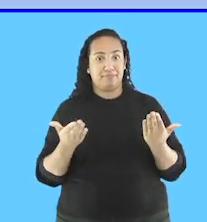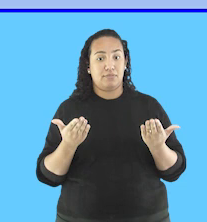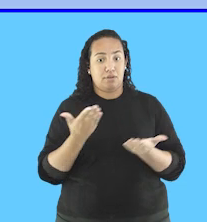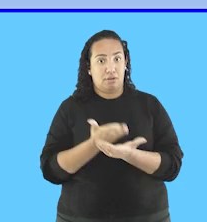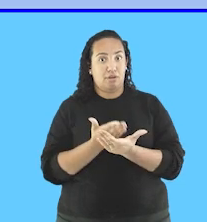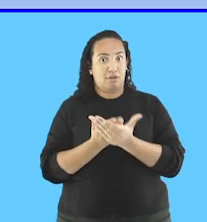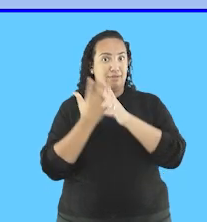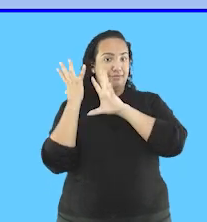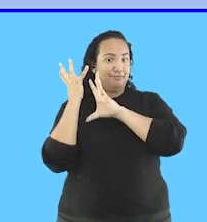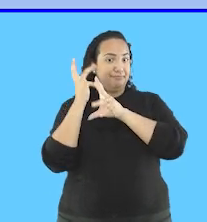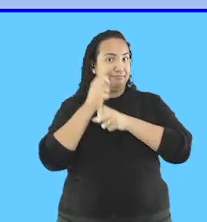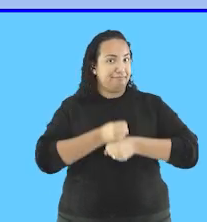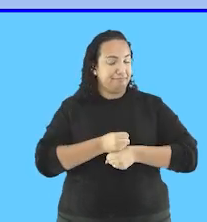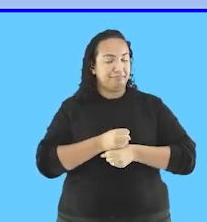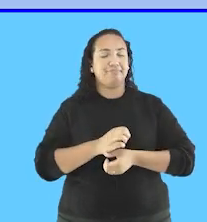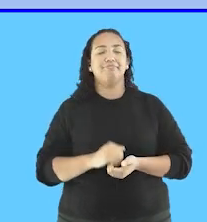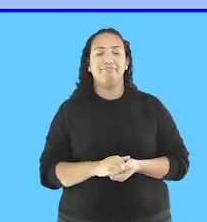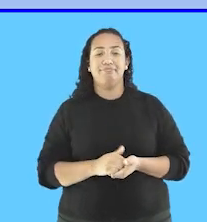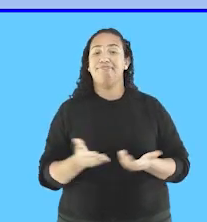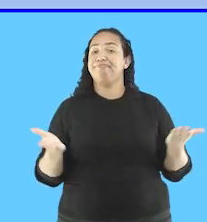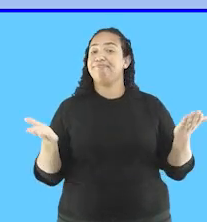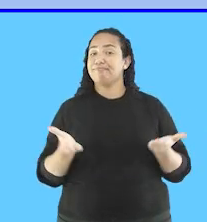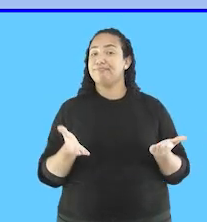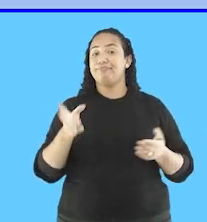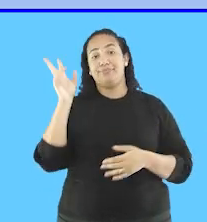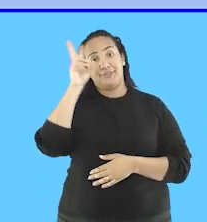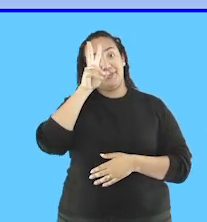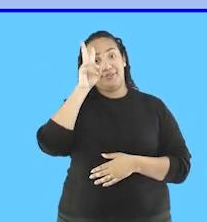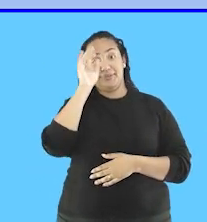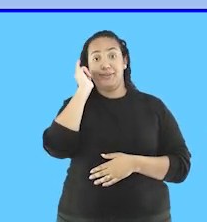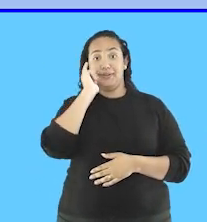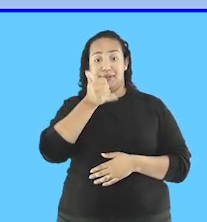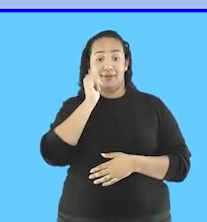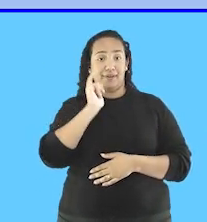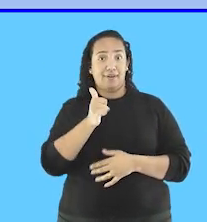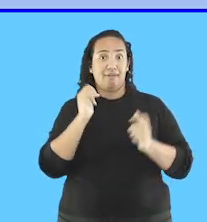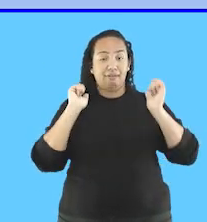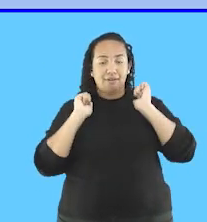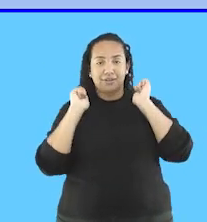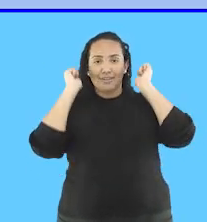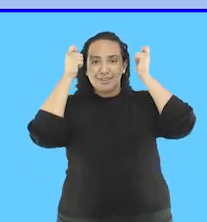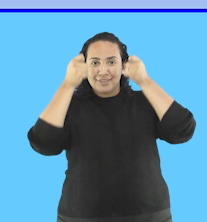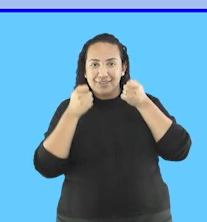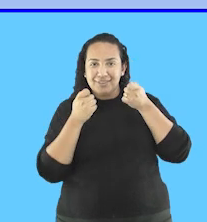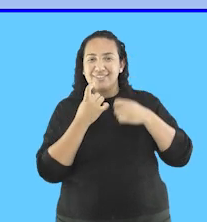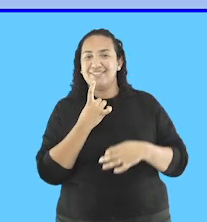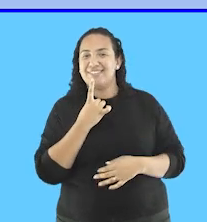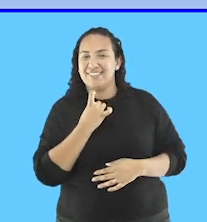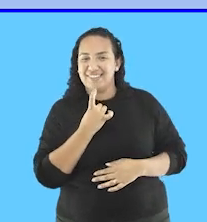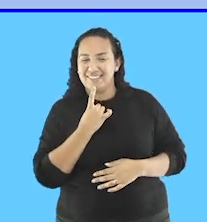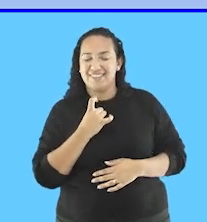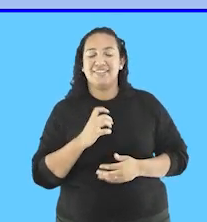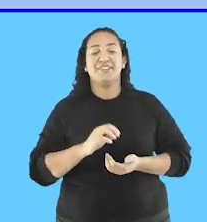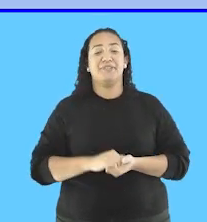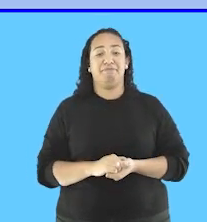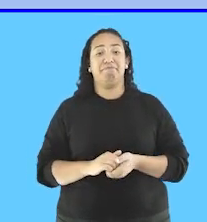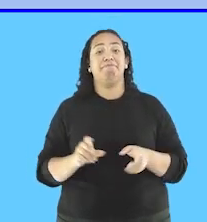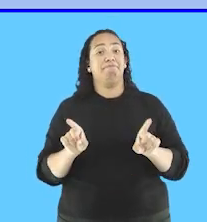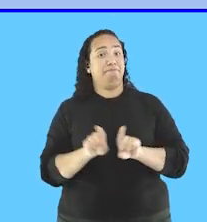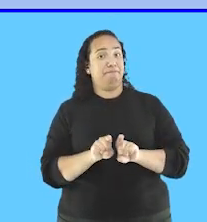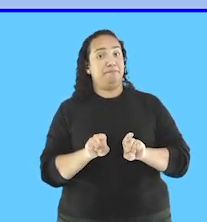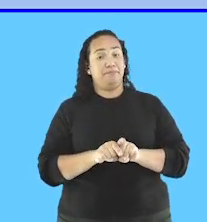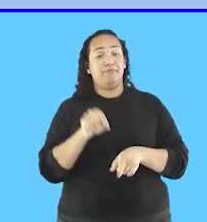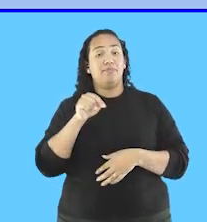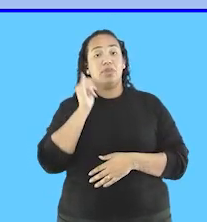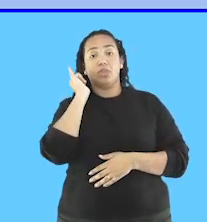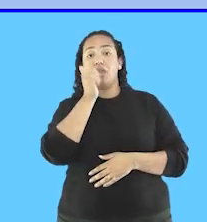sim, vamos ao resumo da aula. Hoje lemos o conto de fadas da Chapeuzinho Vermelho. Vimos a estrutura